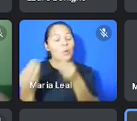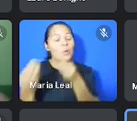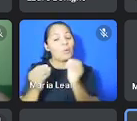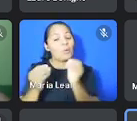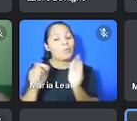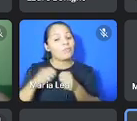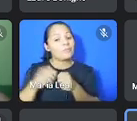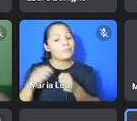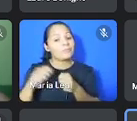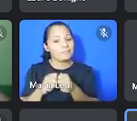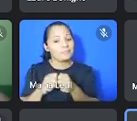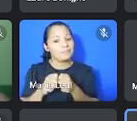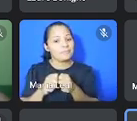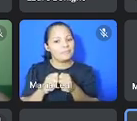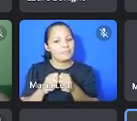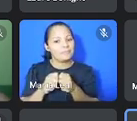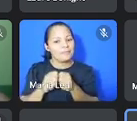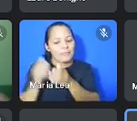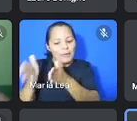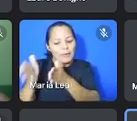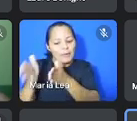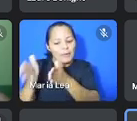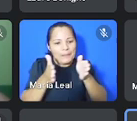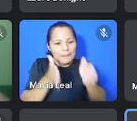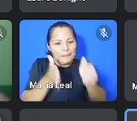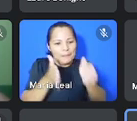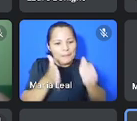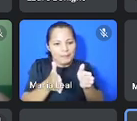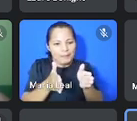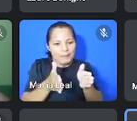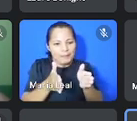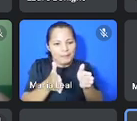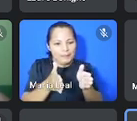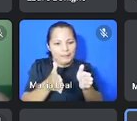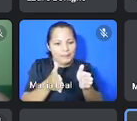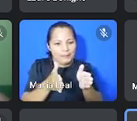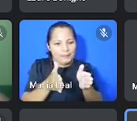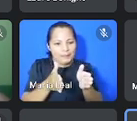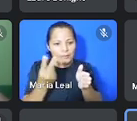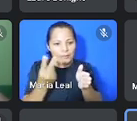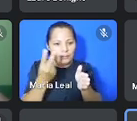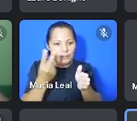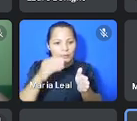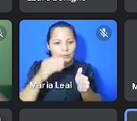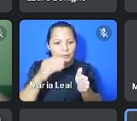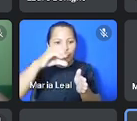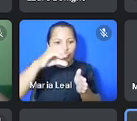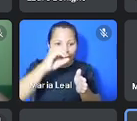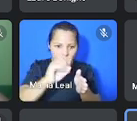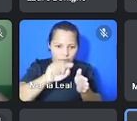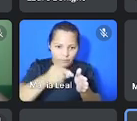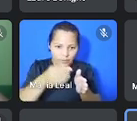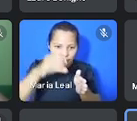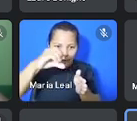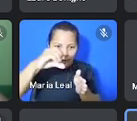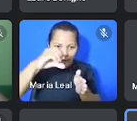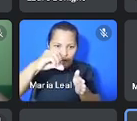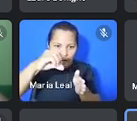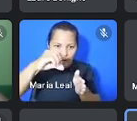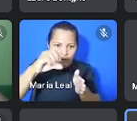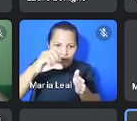evidência? Eu separo esse valor aqui, bonitinho, que ele está se repetindo.